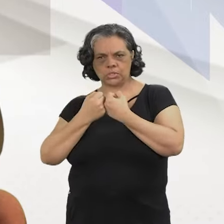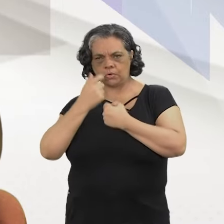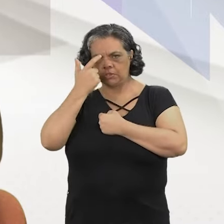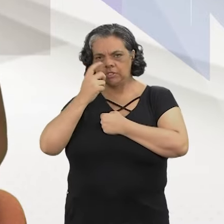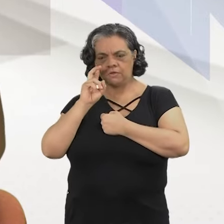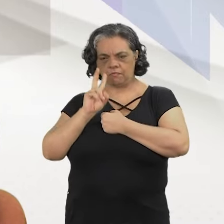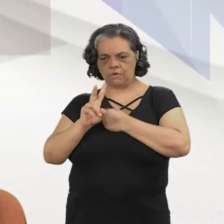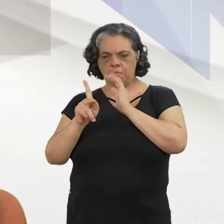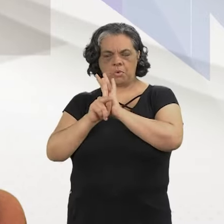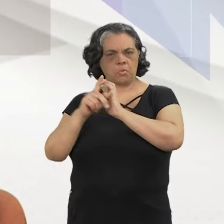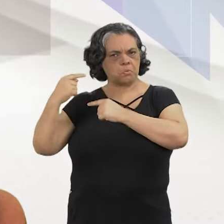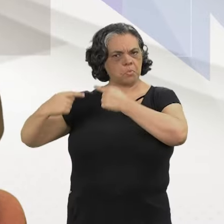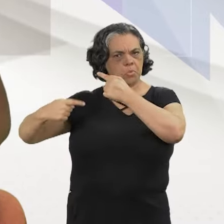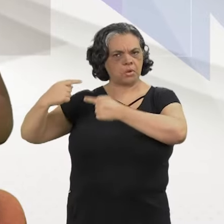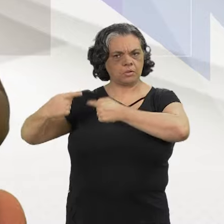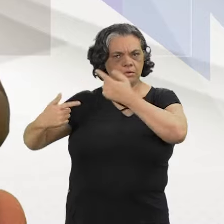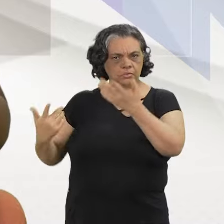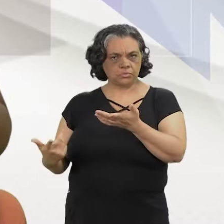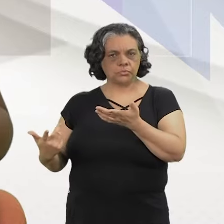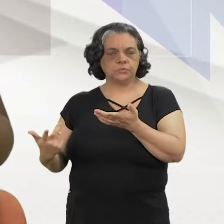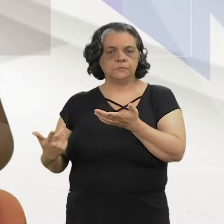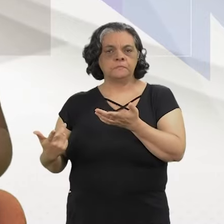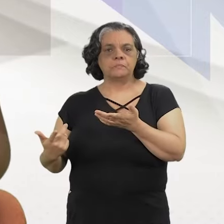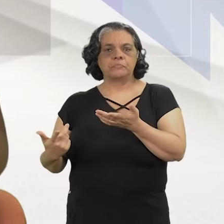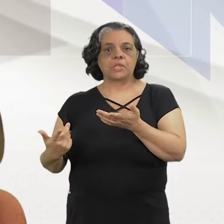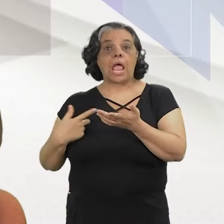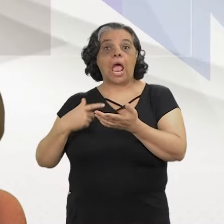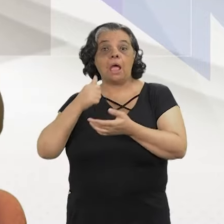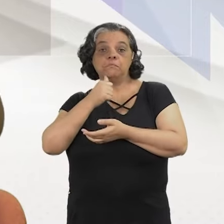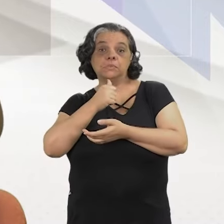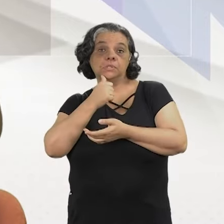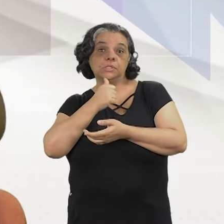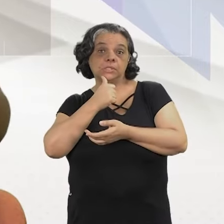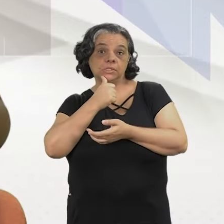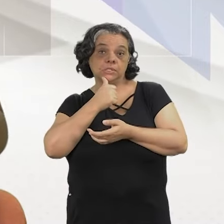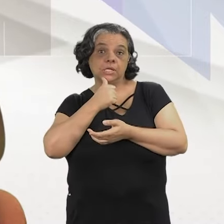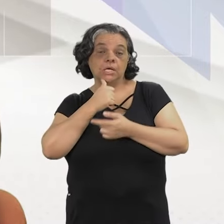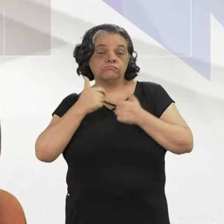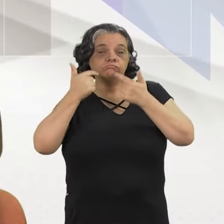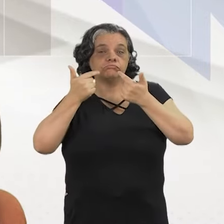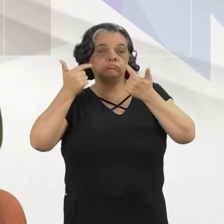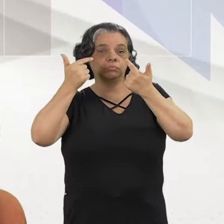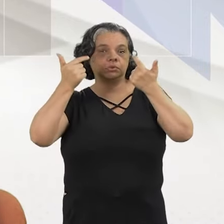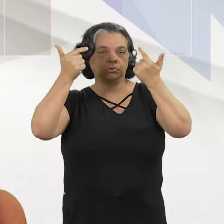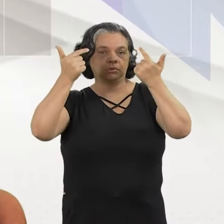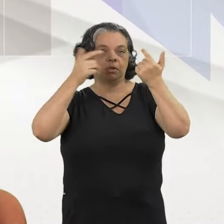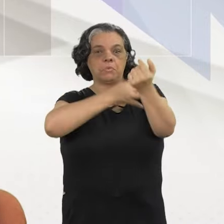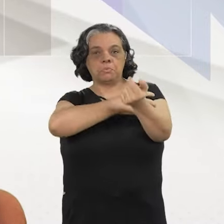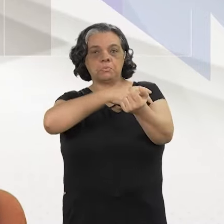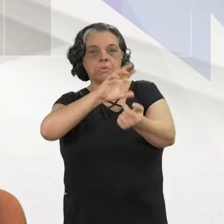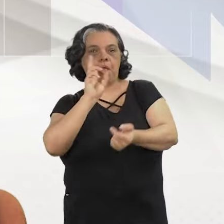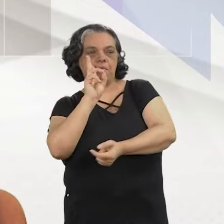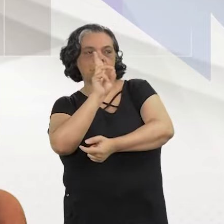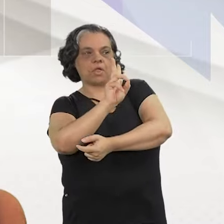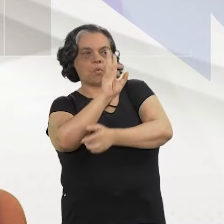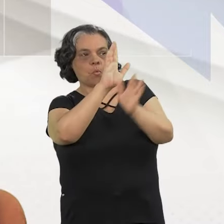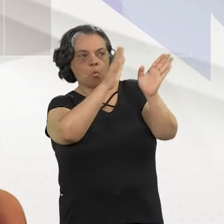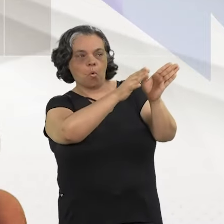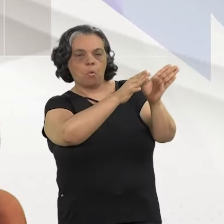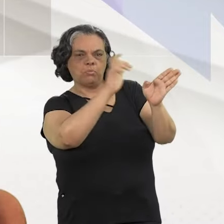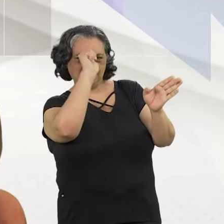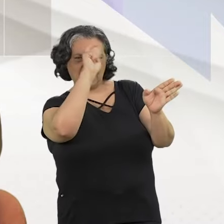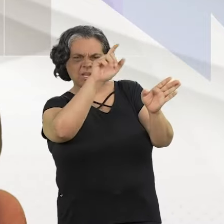um sujeito político né o a a a menina feminista militante ela já vai olhar um corpo negro